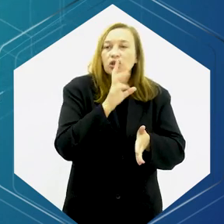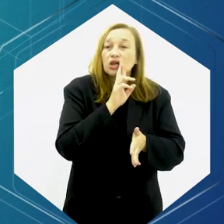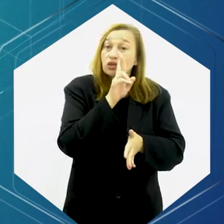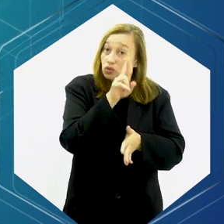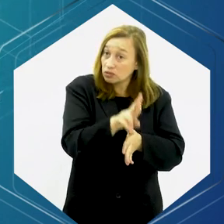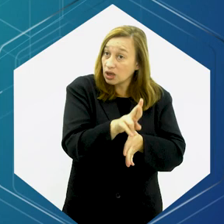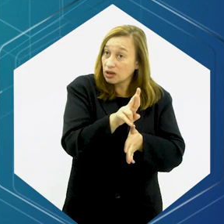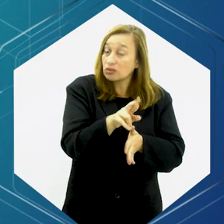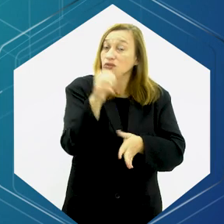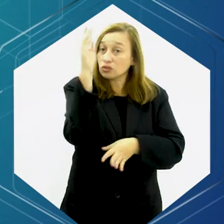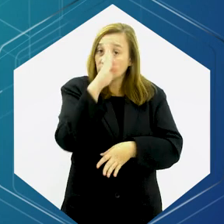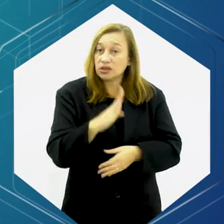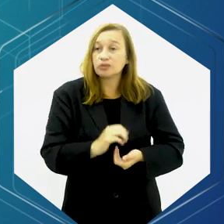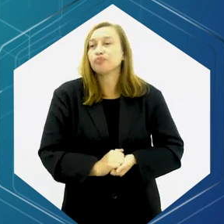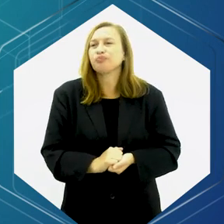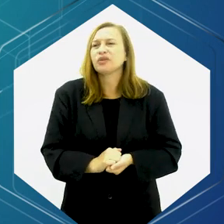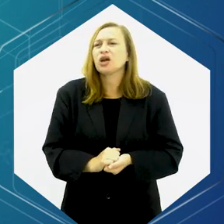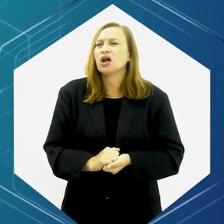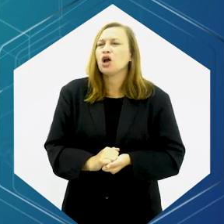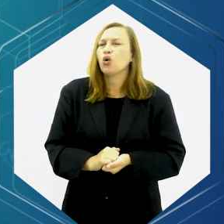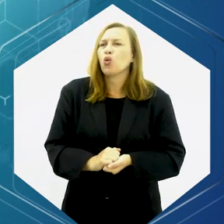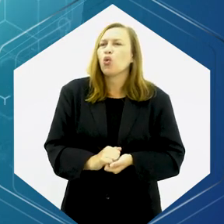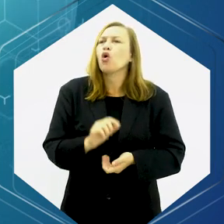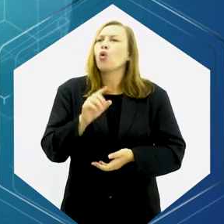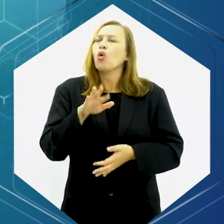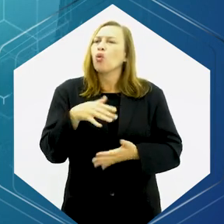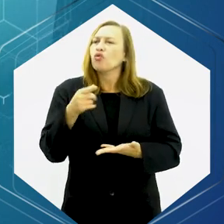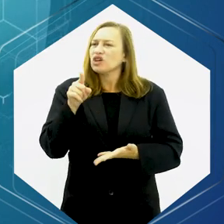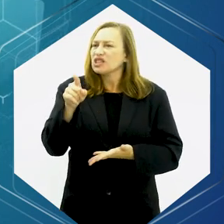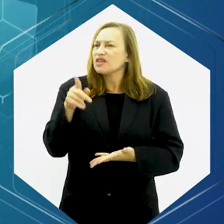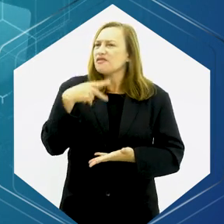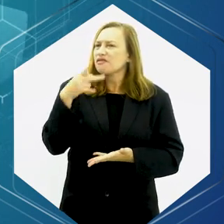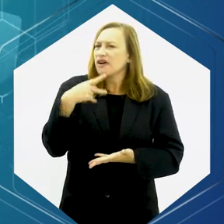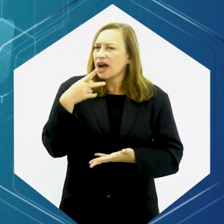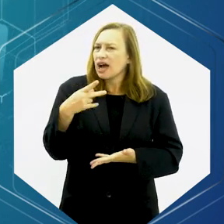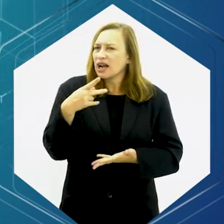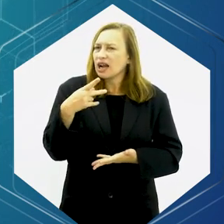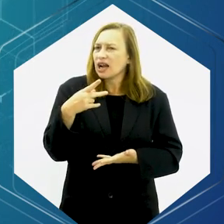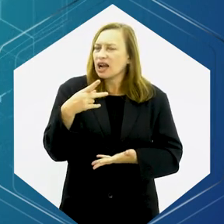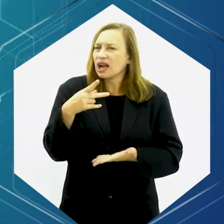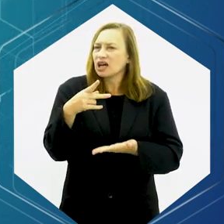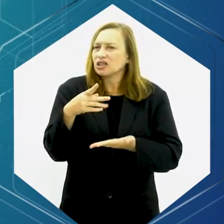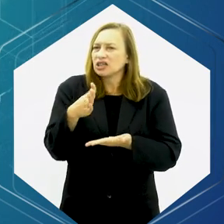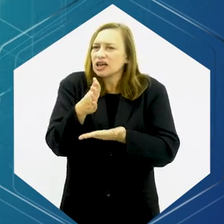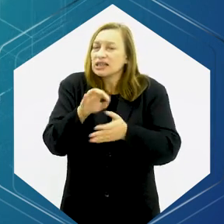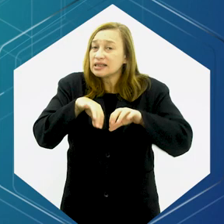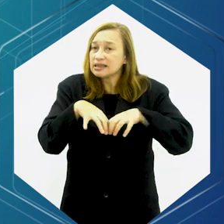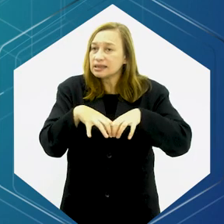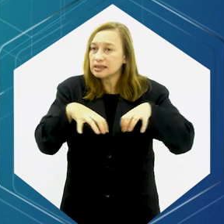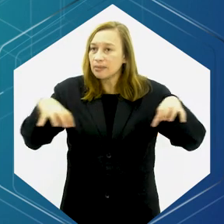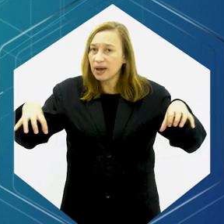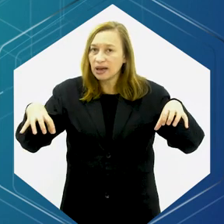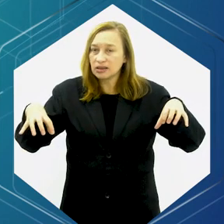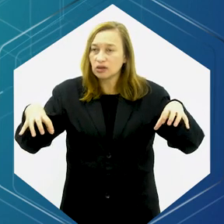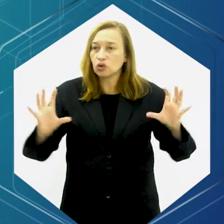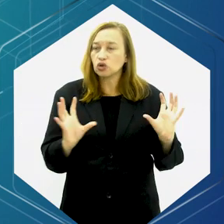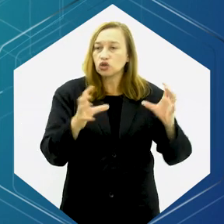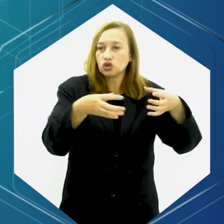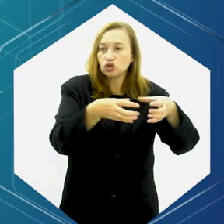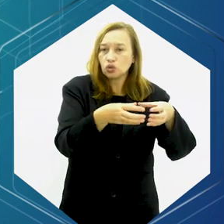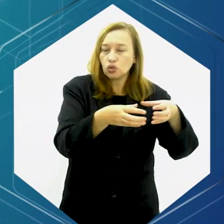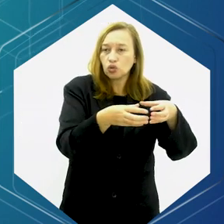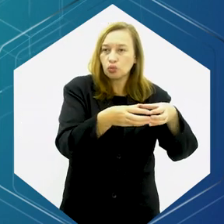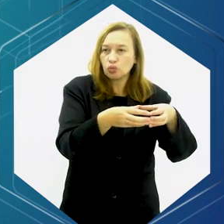aí Eh esses resultados no Brasil pois é porque quando você fala da da divisão que vocês fizeram né